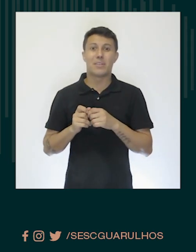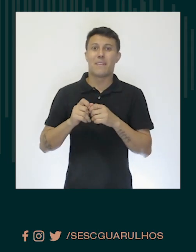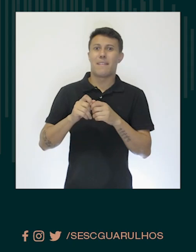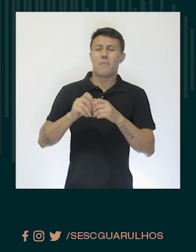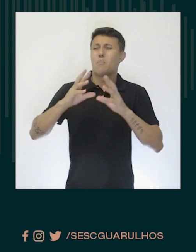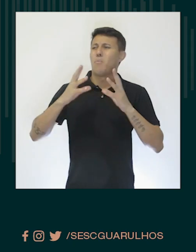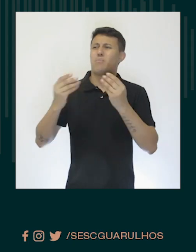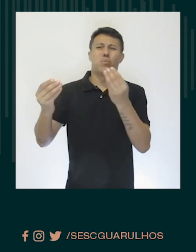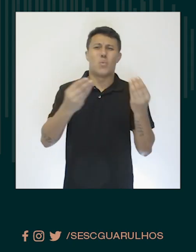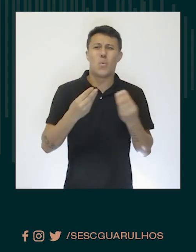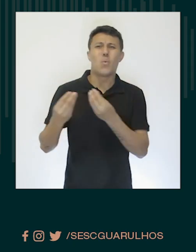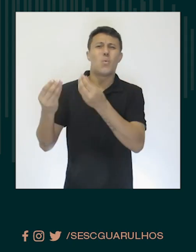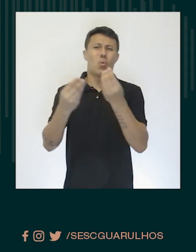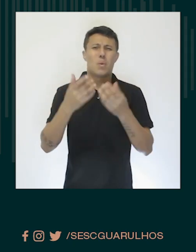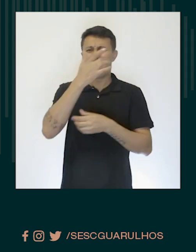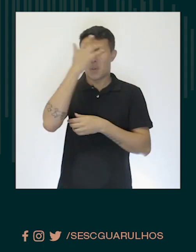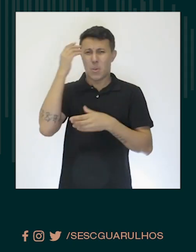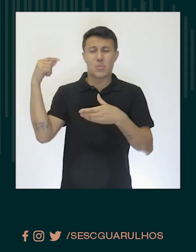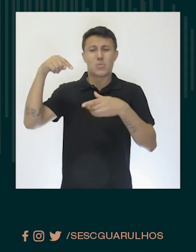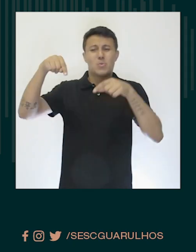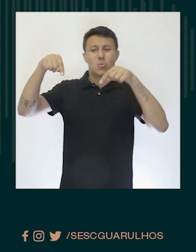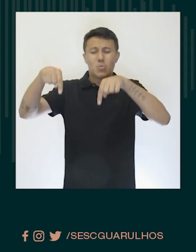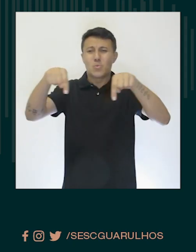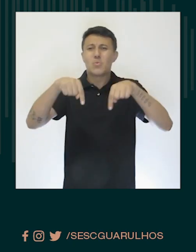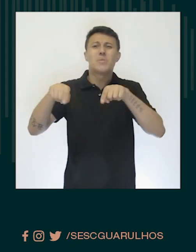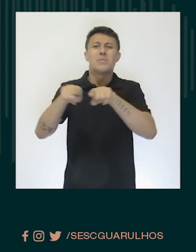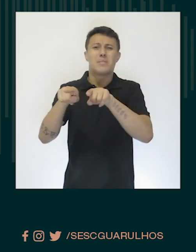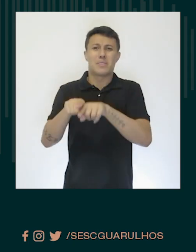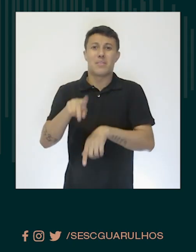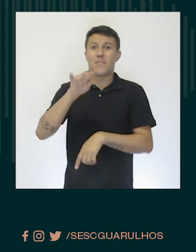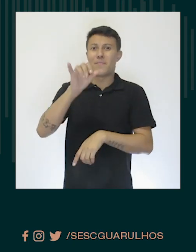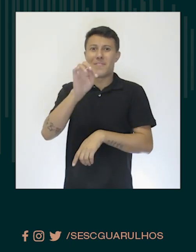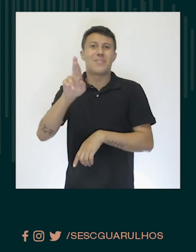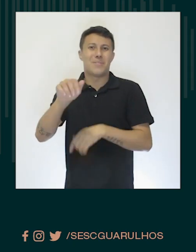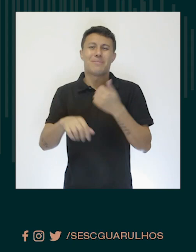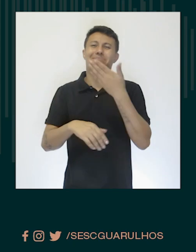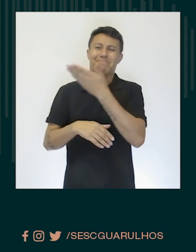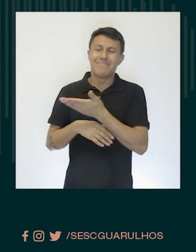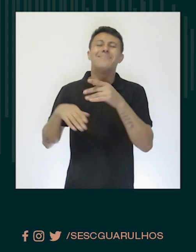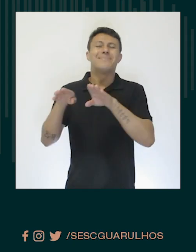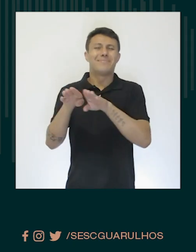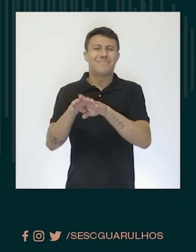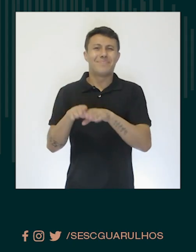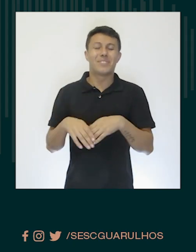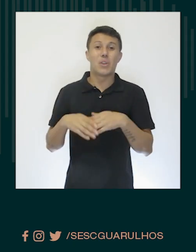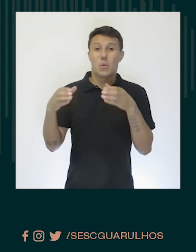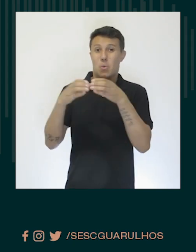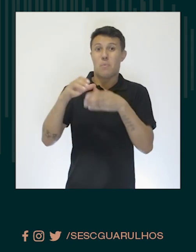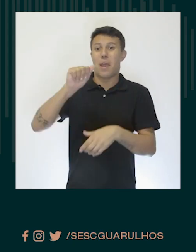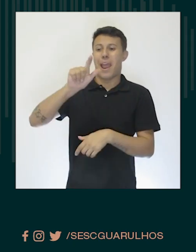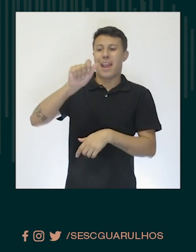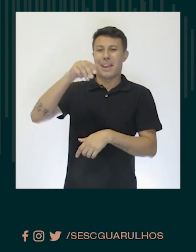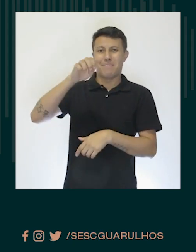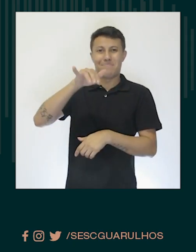Mel Farago, o Arley Noah, Vitor Kali, João Perreca, os Alambiques, que